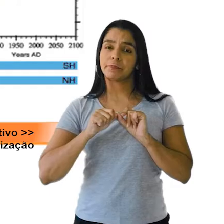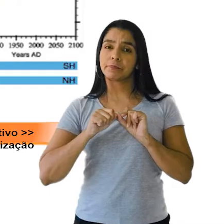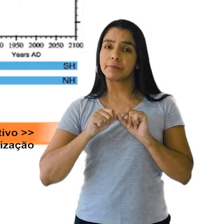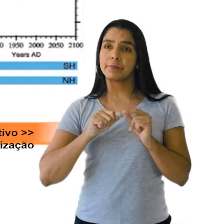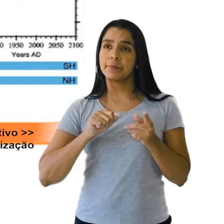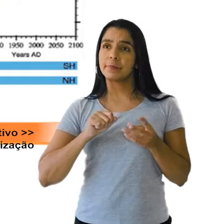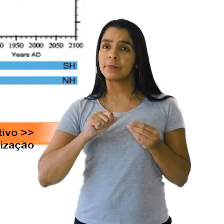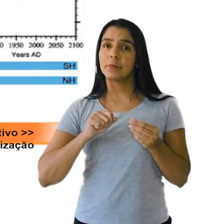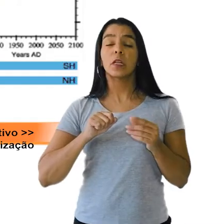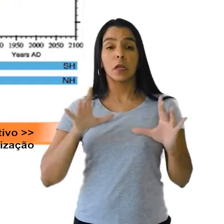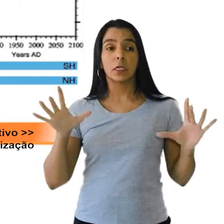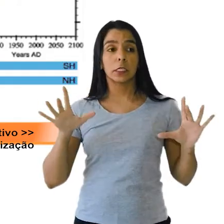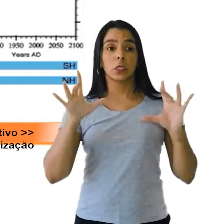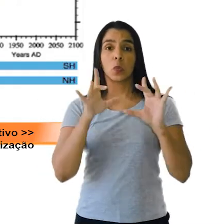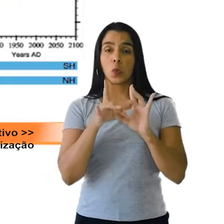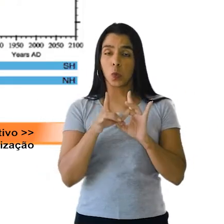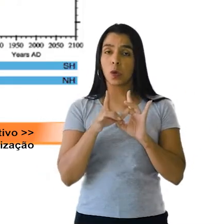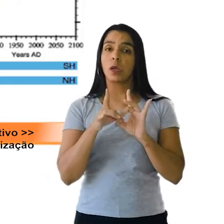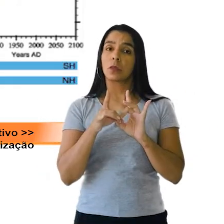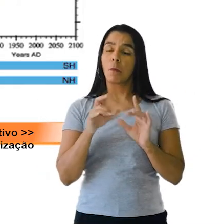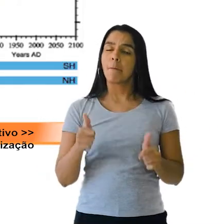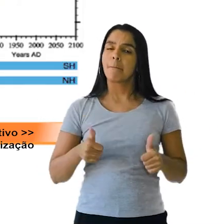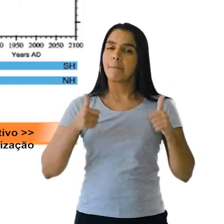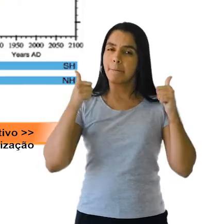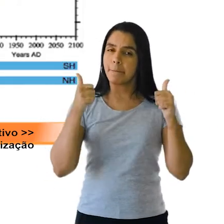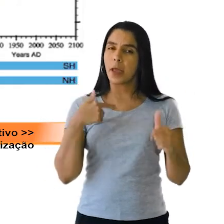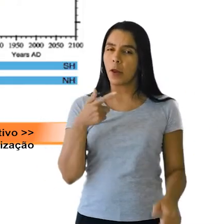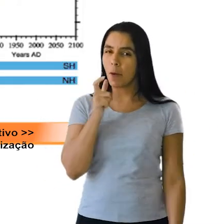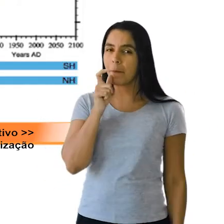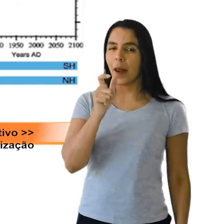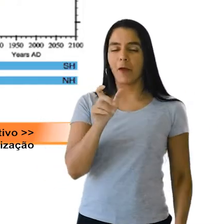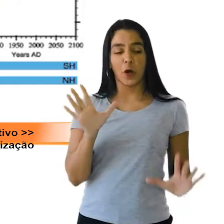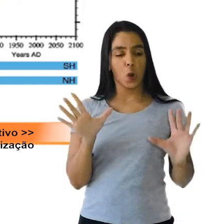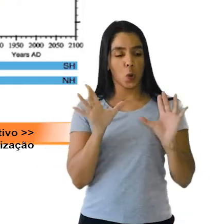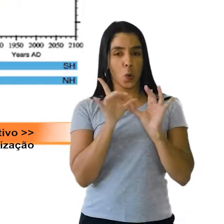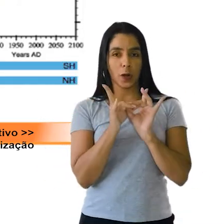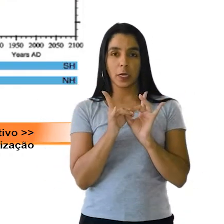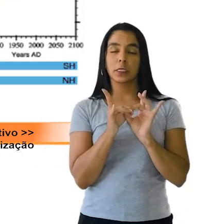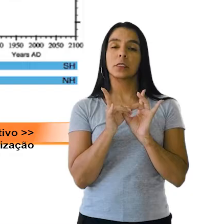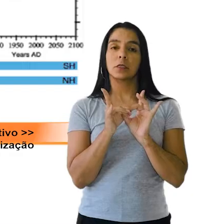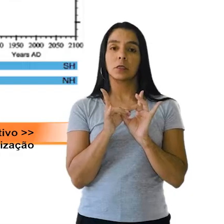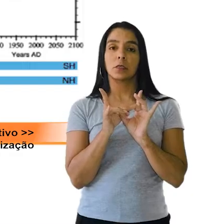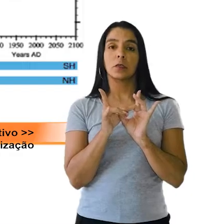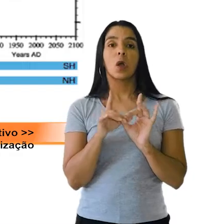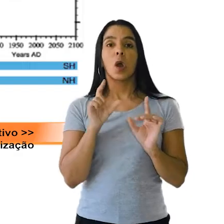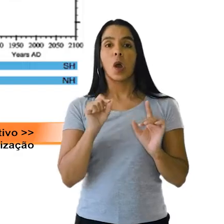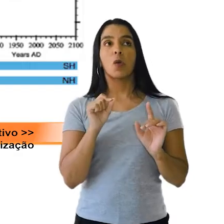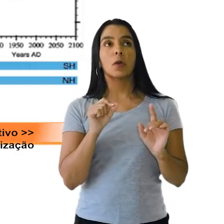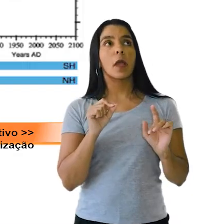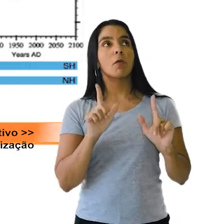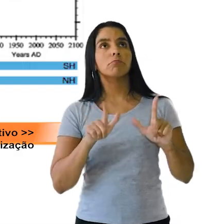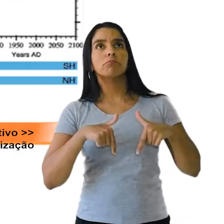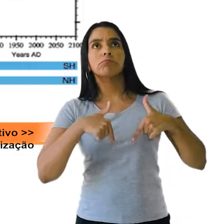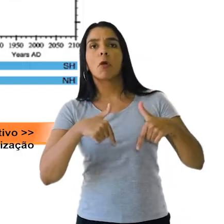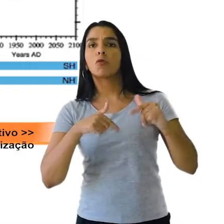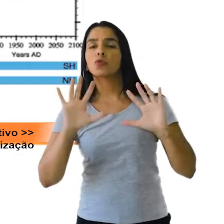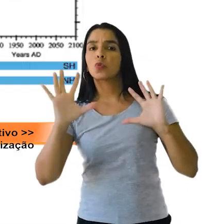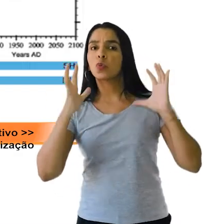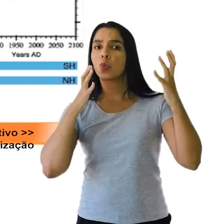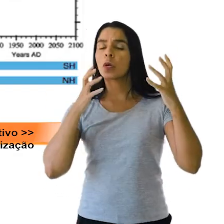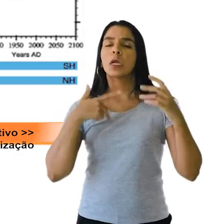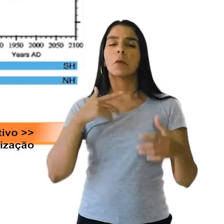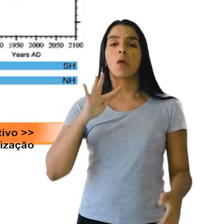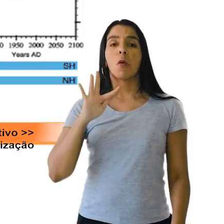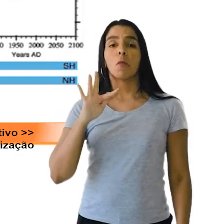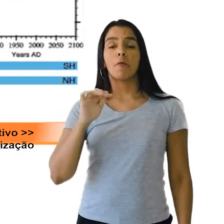que fez, que se conectou, melhor palavra é essa, aos